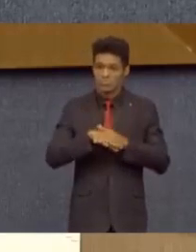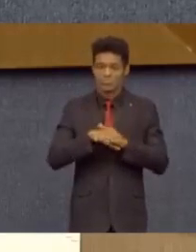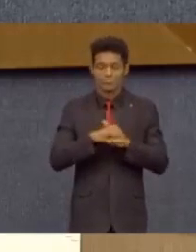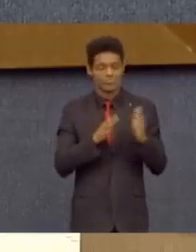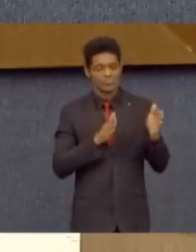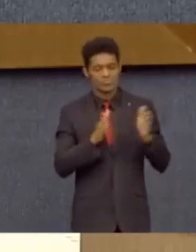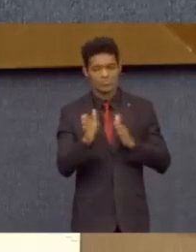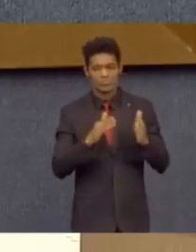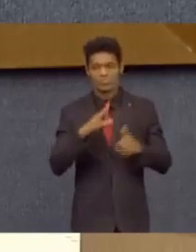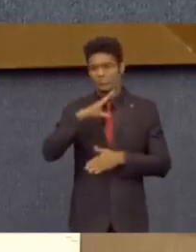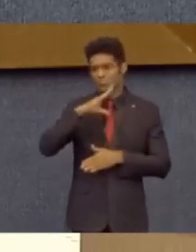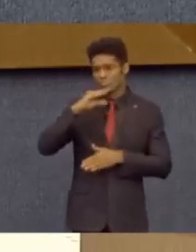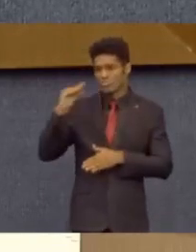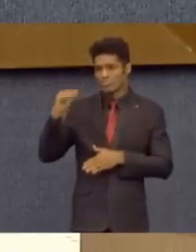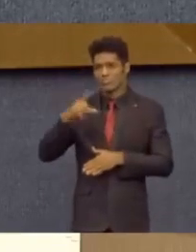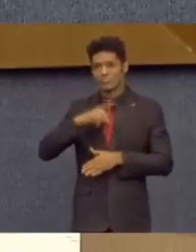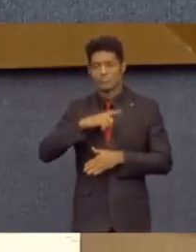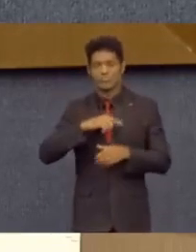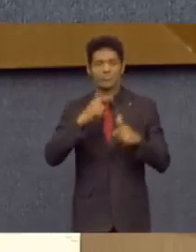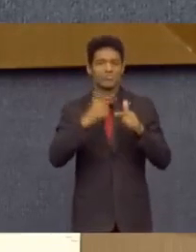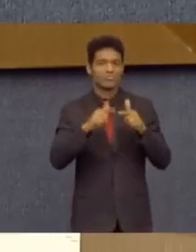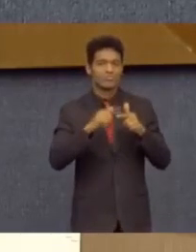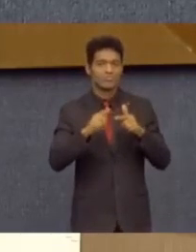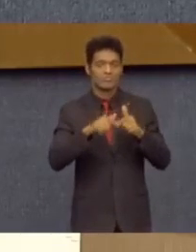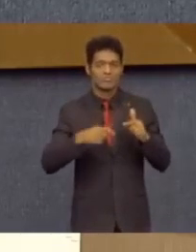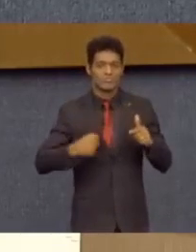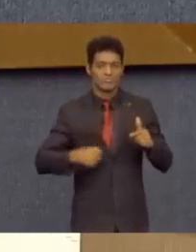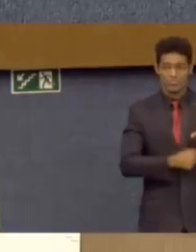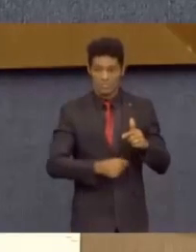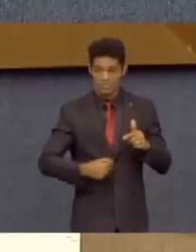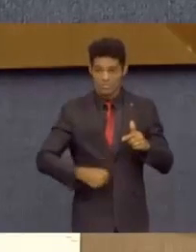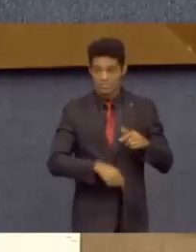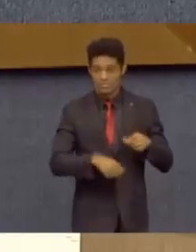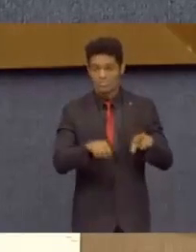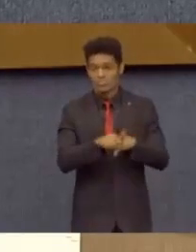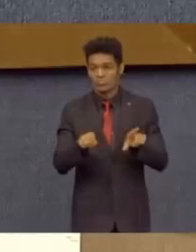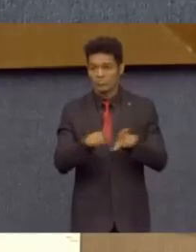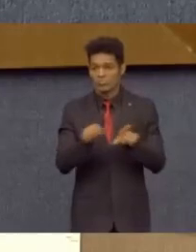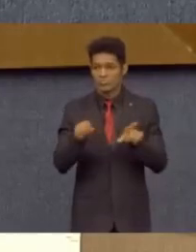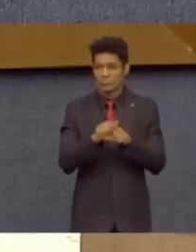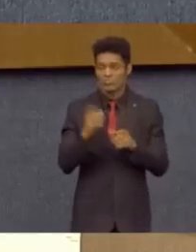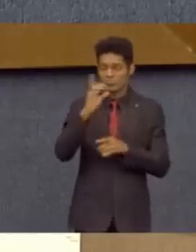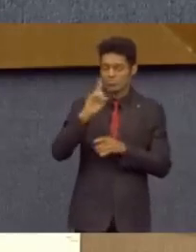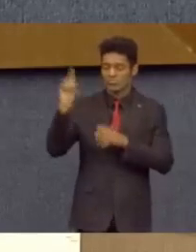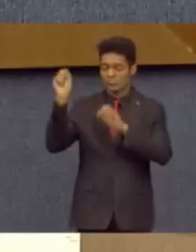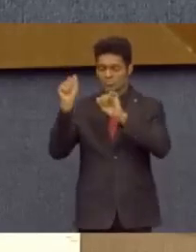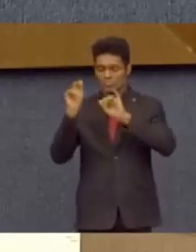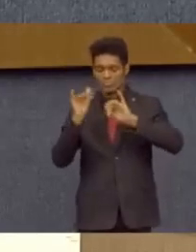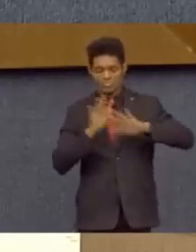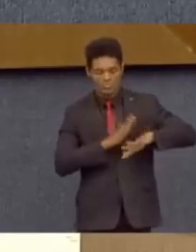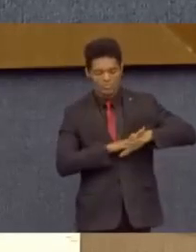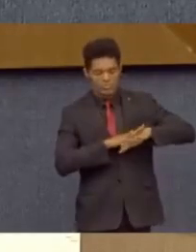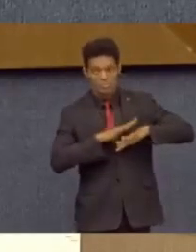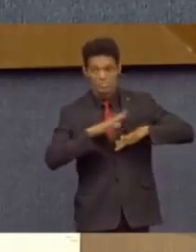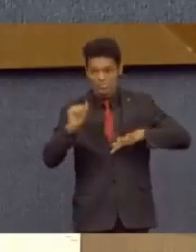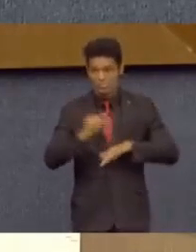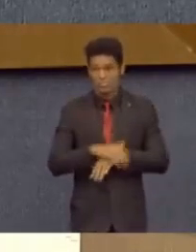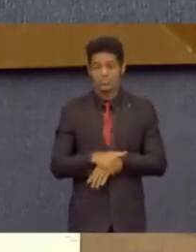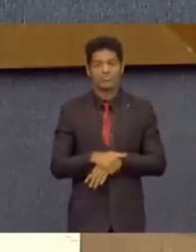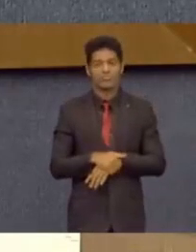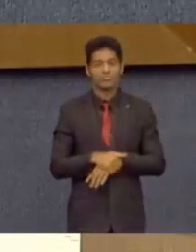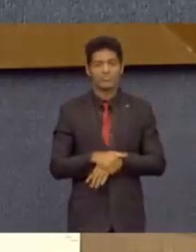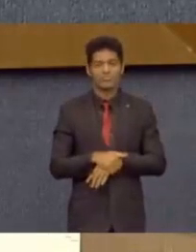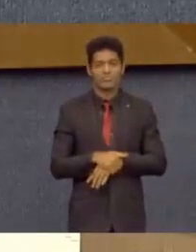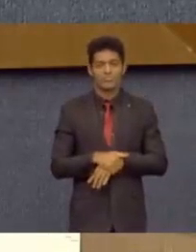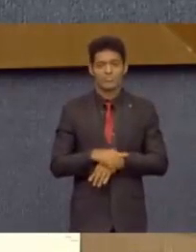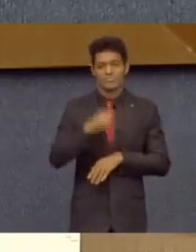bastante enfermo. Contou com as graças de Deus e foi curado. A mãe, orgulhosa do